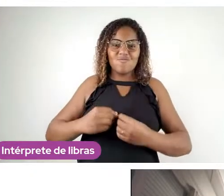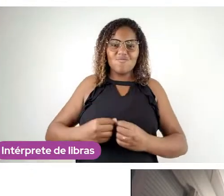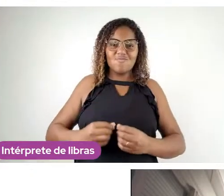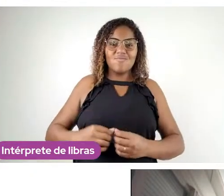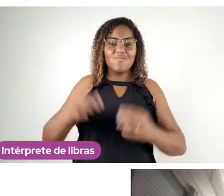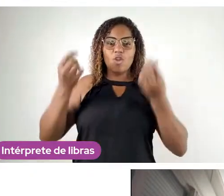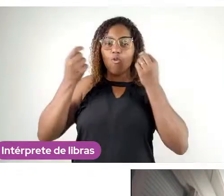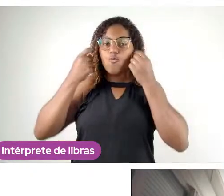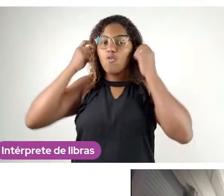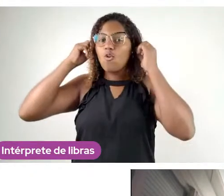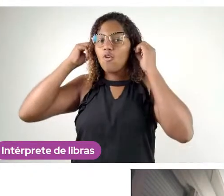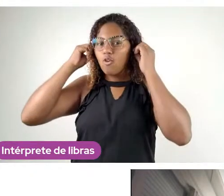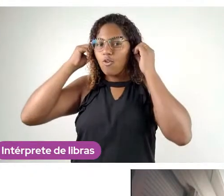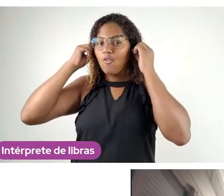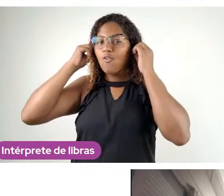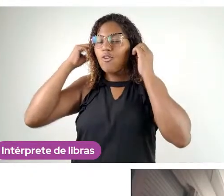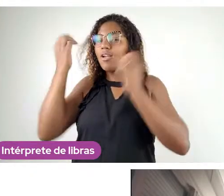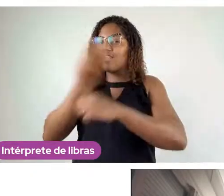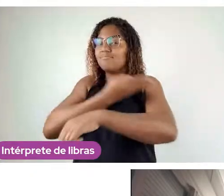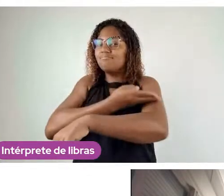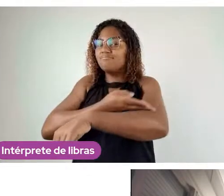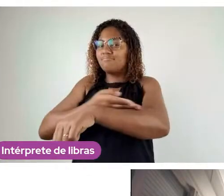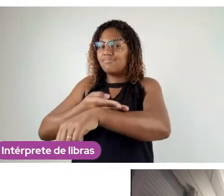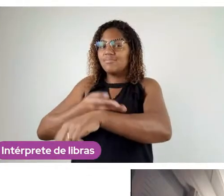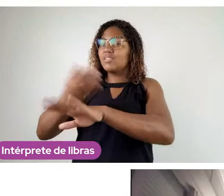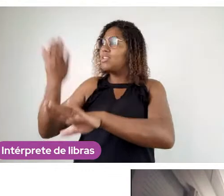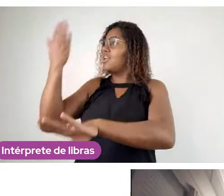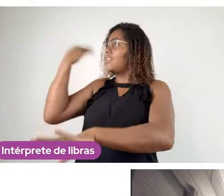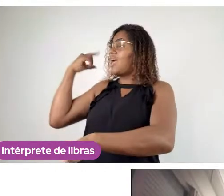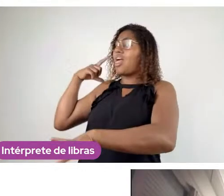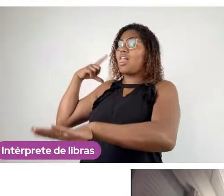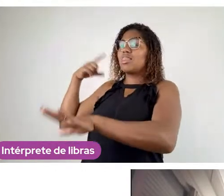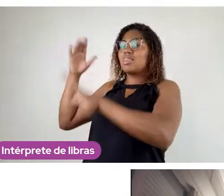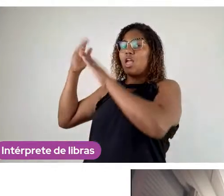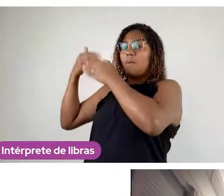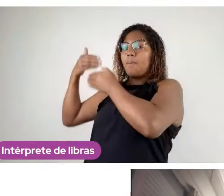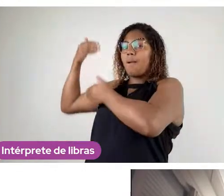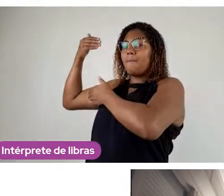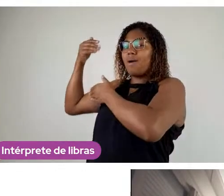de ouvido é branco, e atrás de mim tem uma parede amarela com um